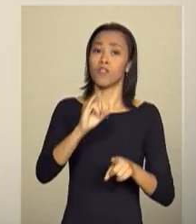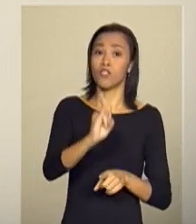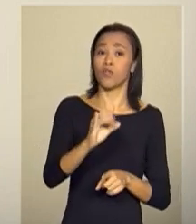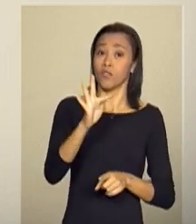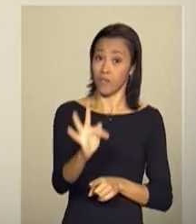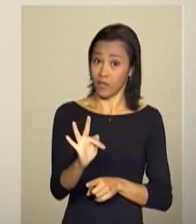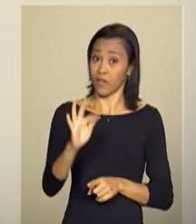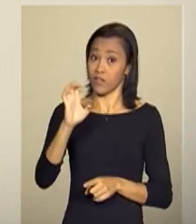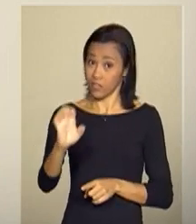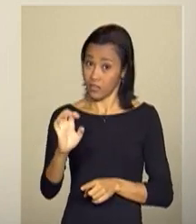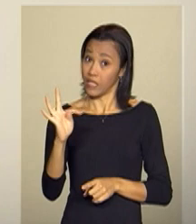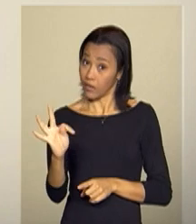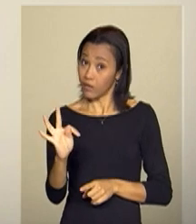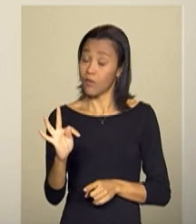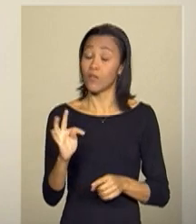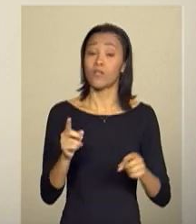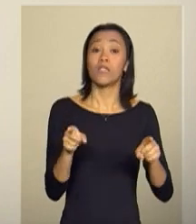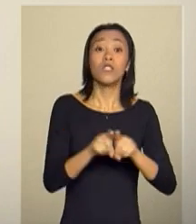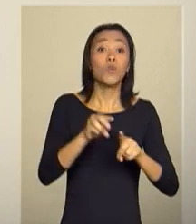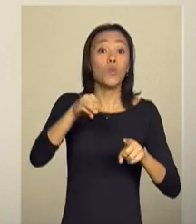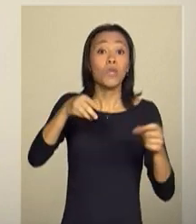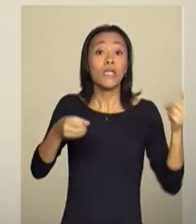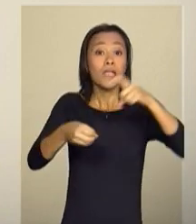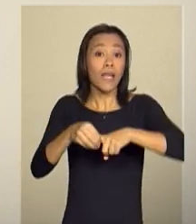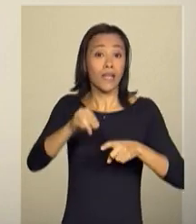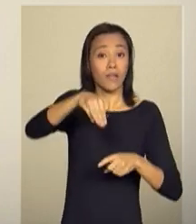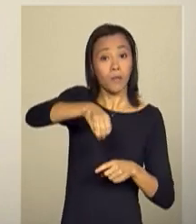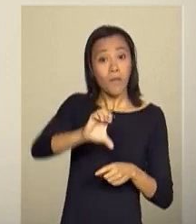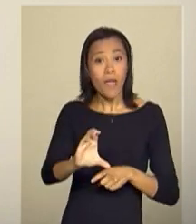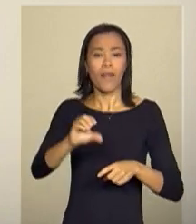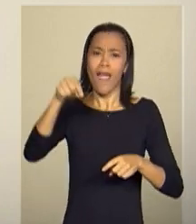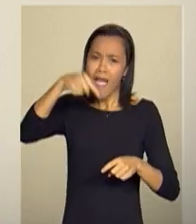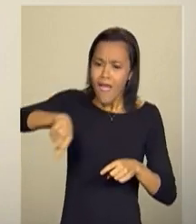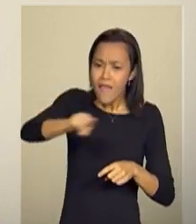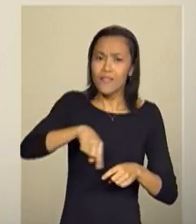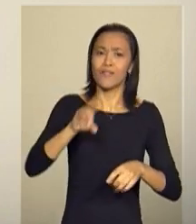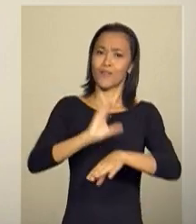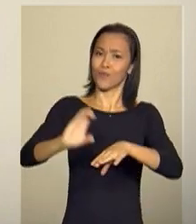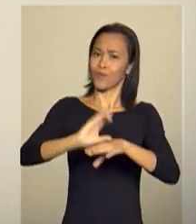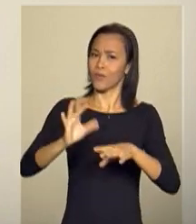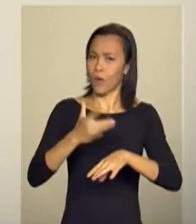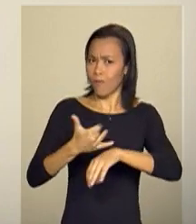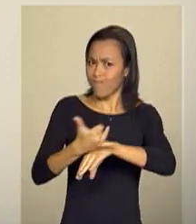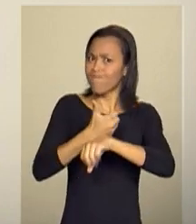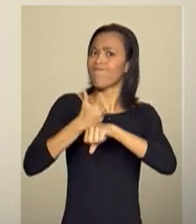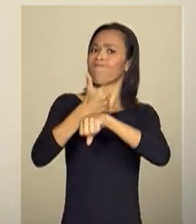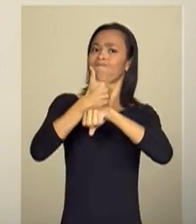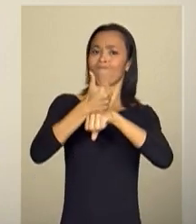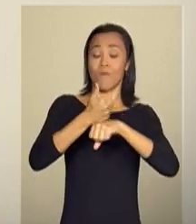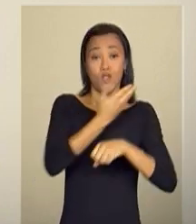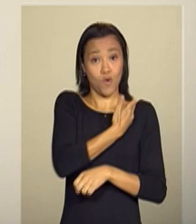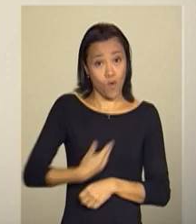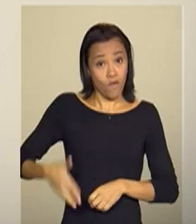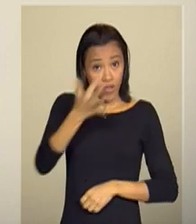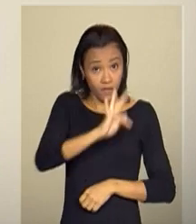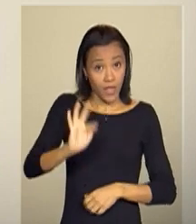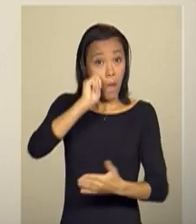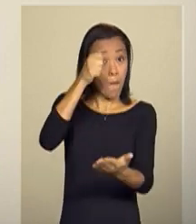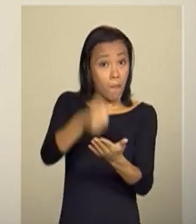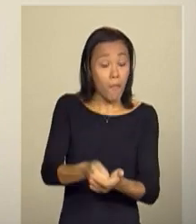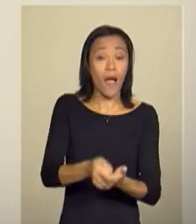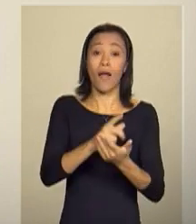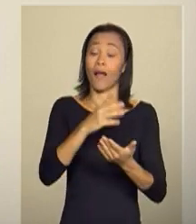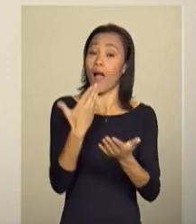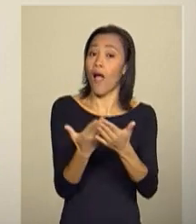federais tecnológicos do MEC São cursos de qualidade Luciano e o governo federal paga a aula o